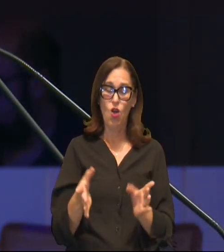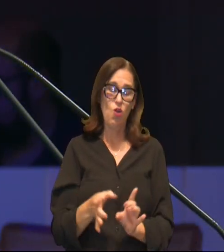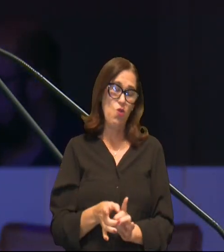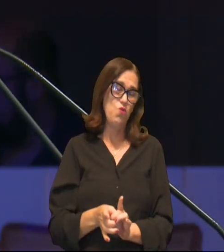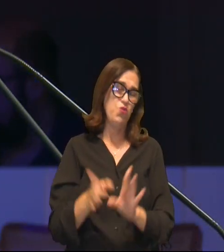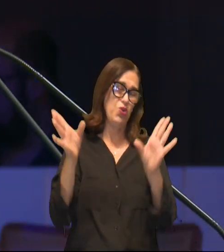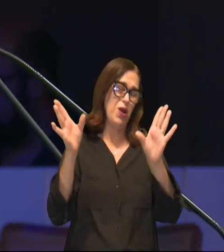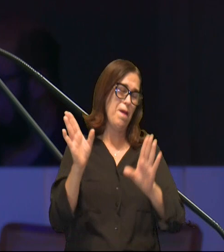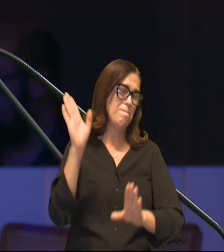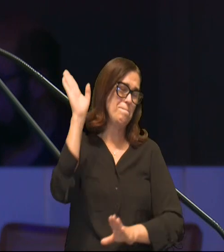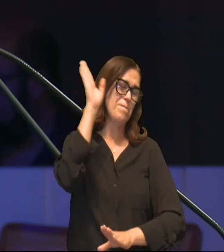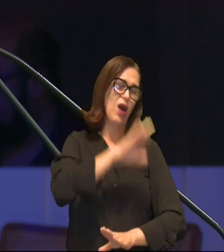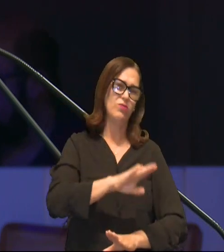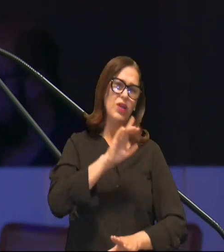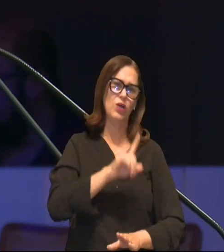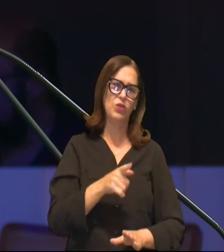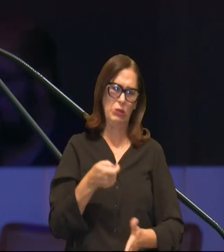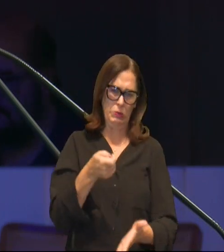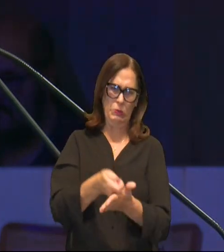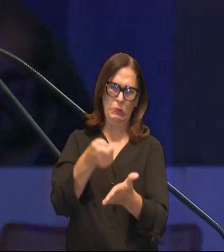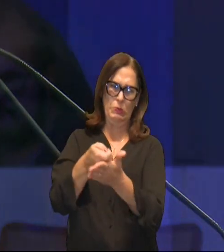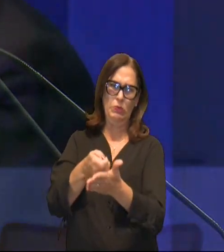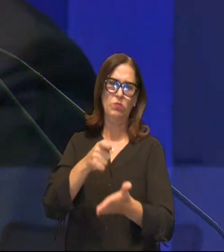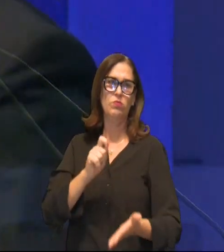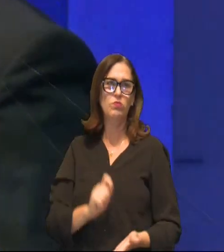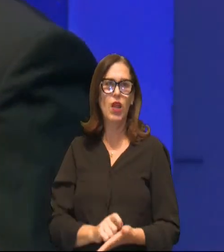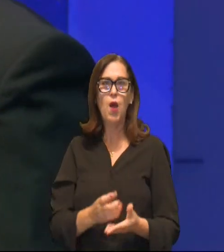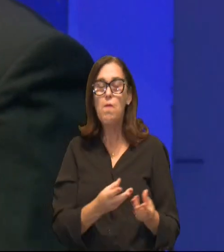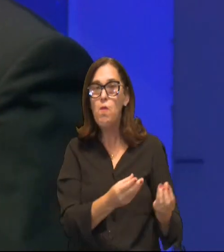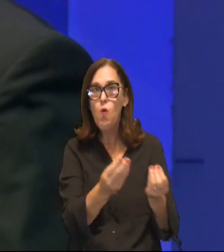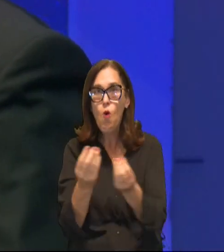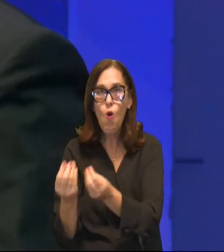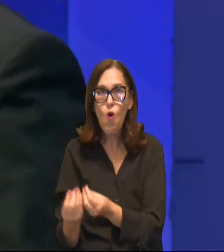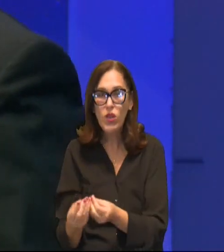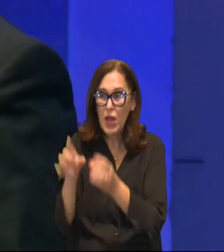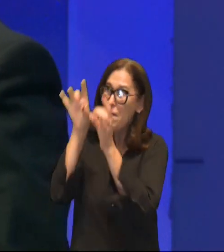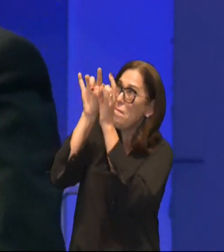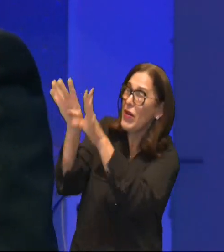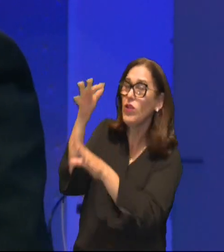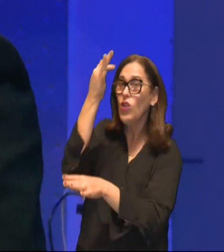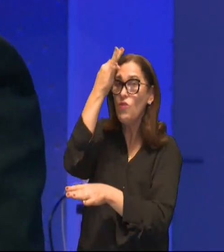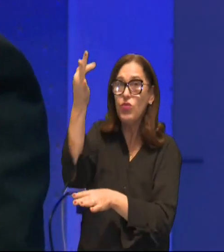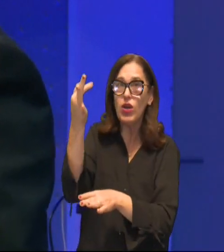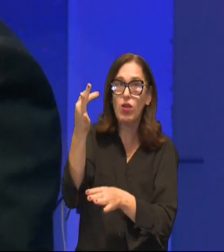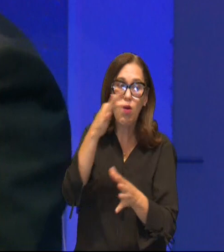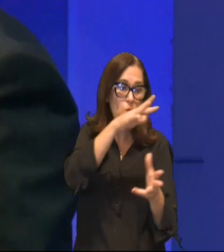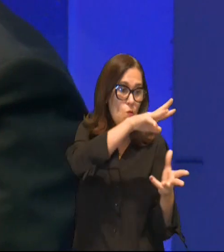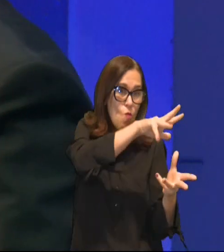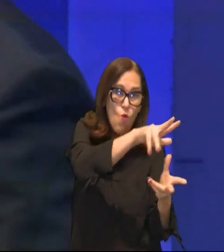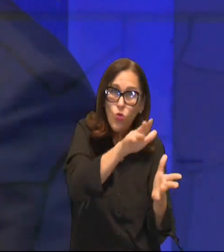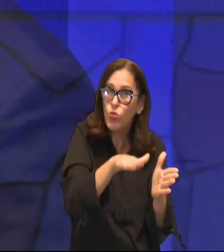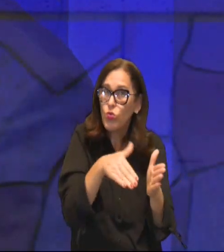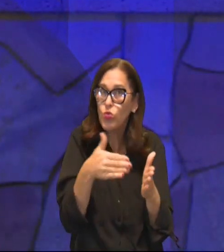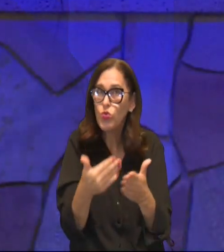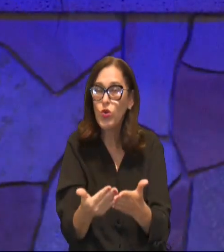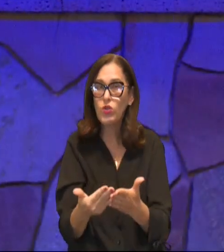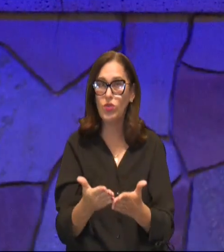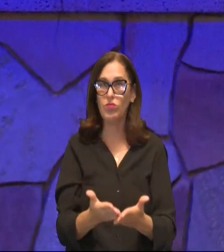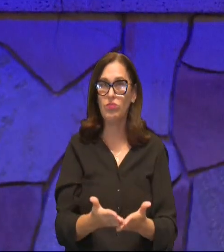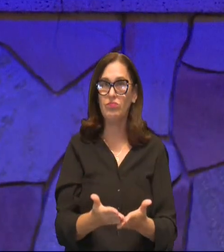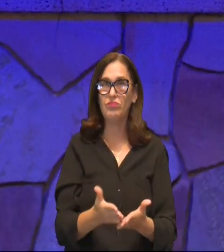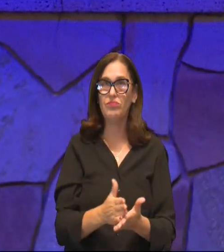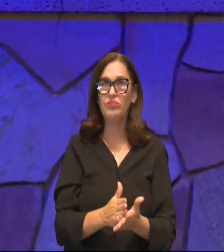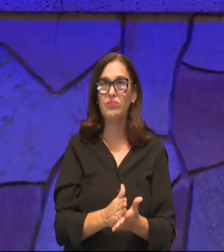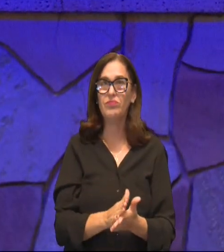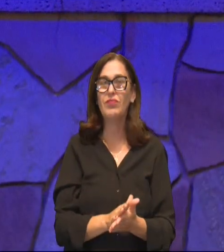a iniquidade nos é imposta, onde muitos estão abandonando a fé pelo mundo inteiro, apostasia, mas